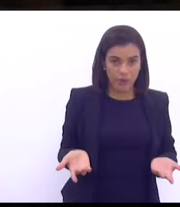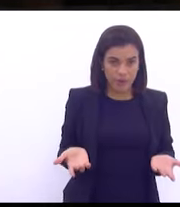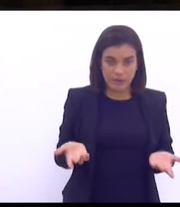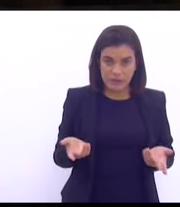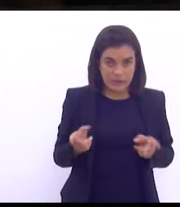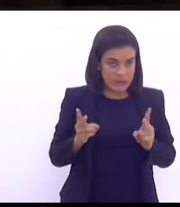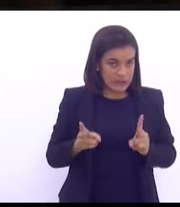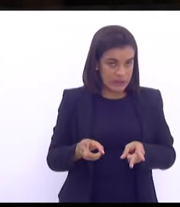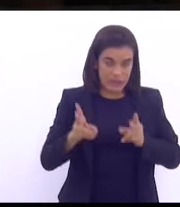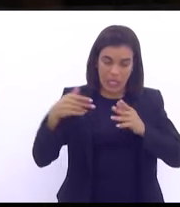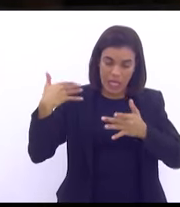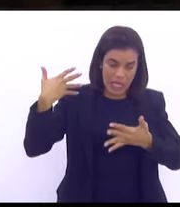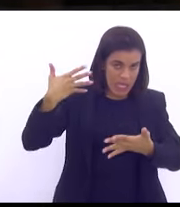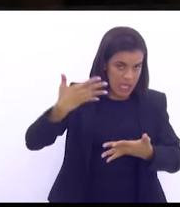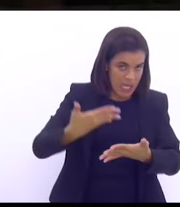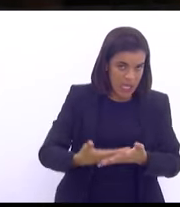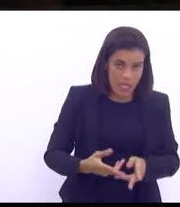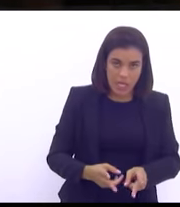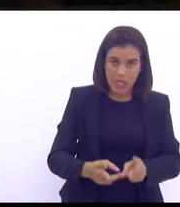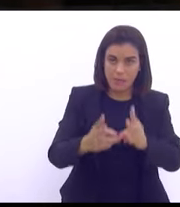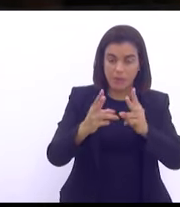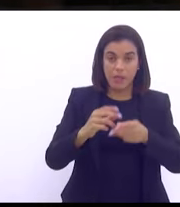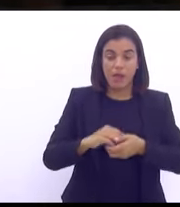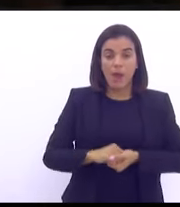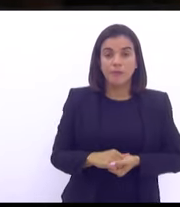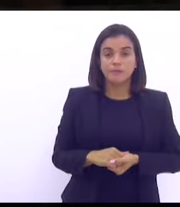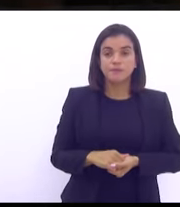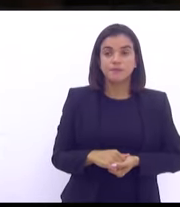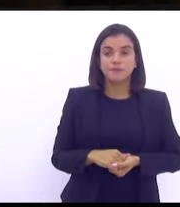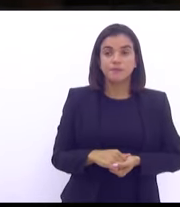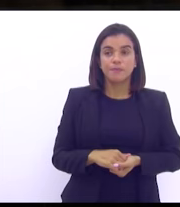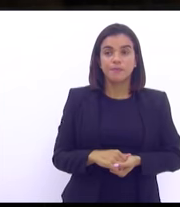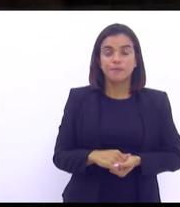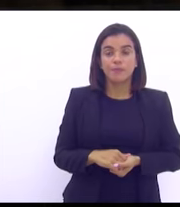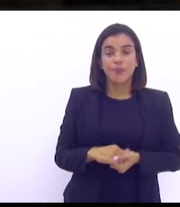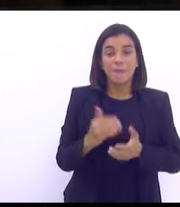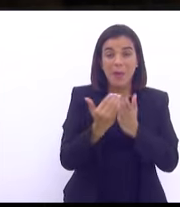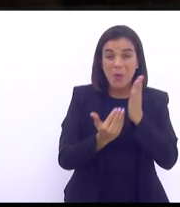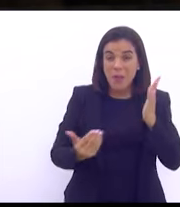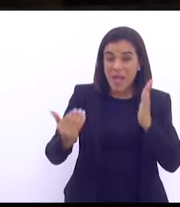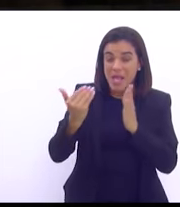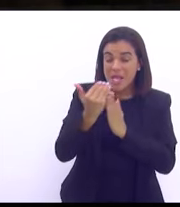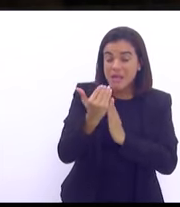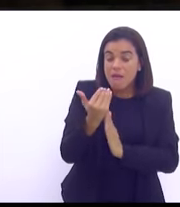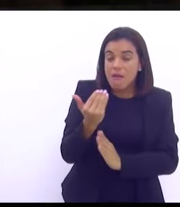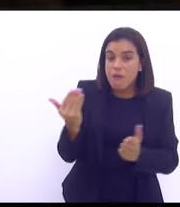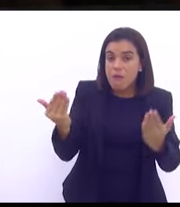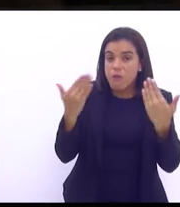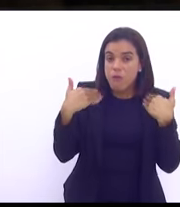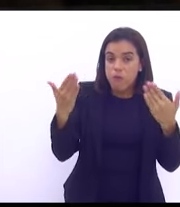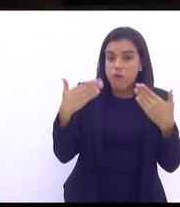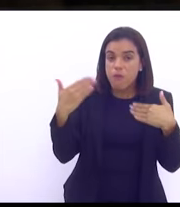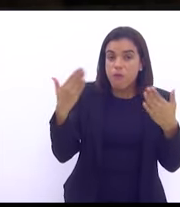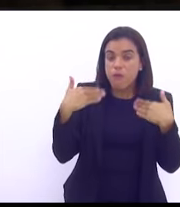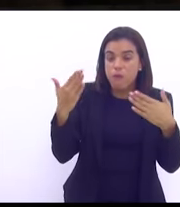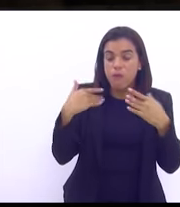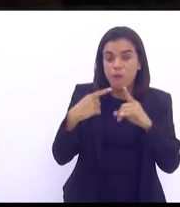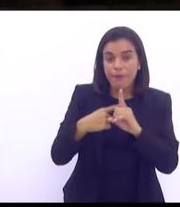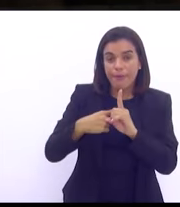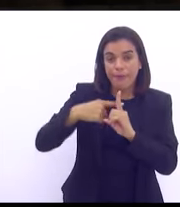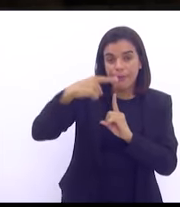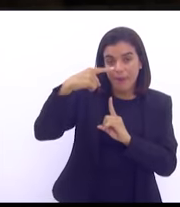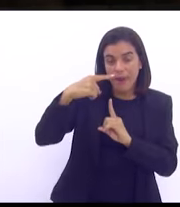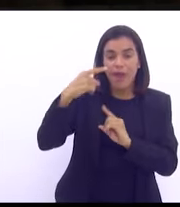Sempre foi e sempre será assim. Mas com excesso de temperatura, tanto